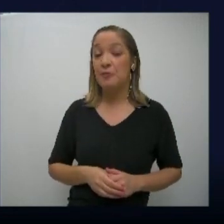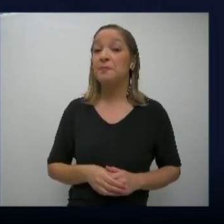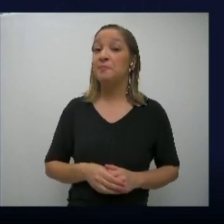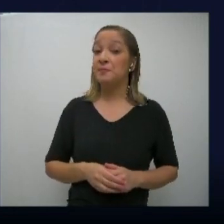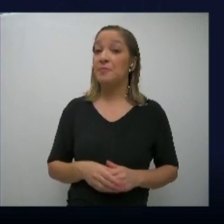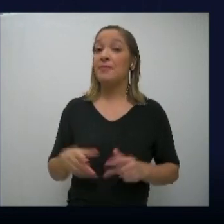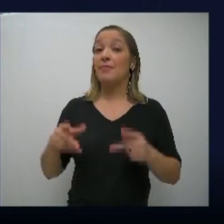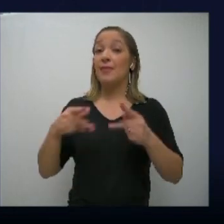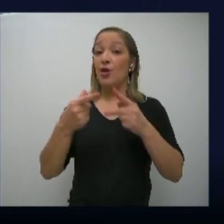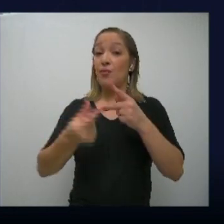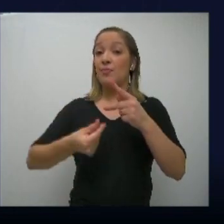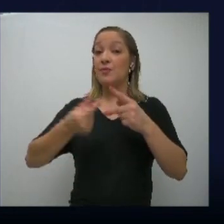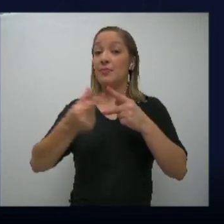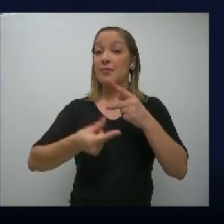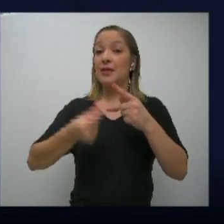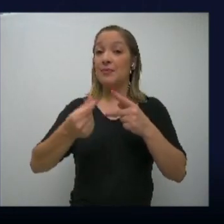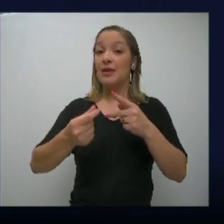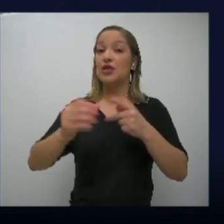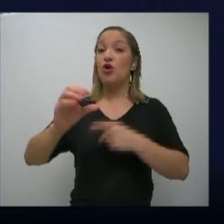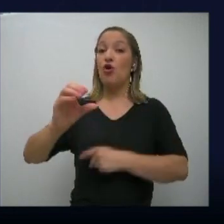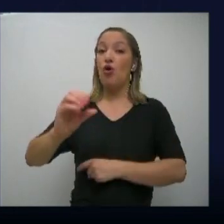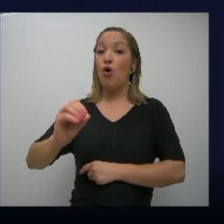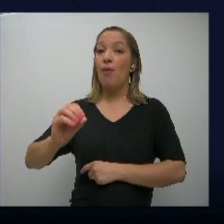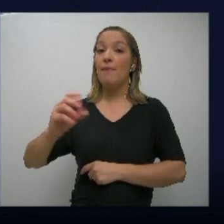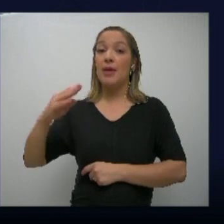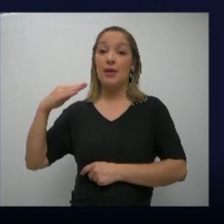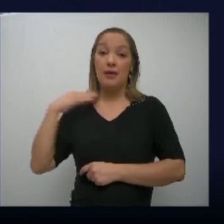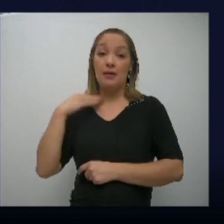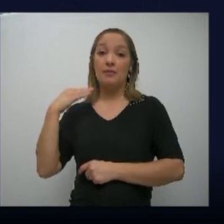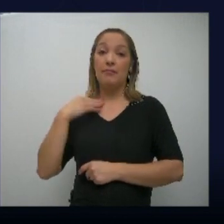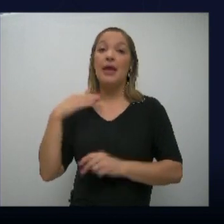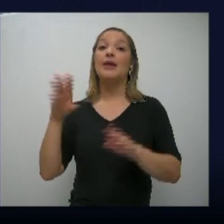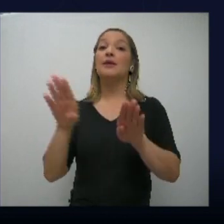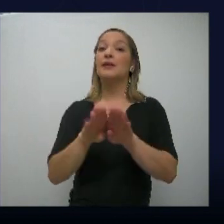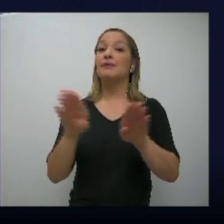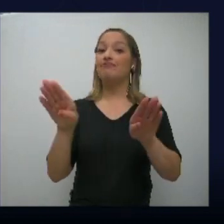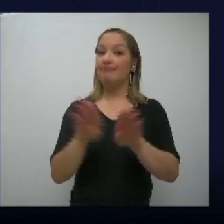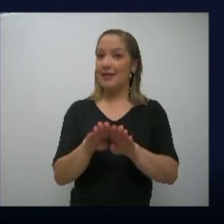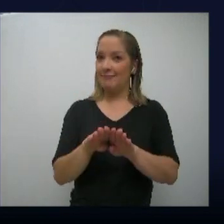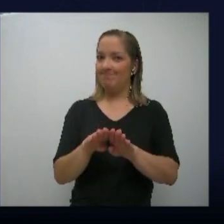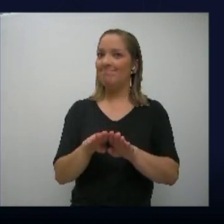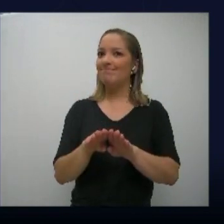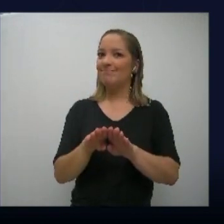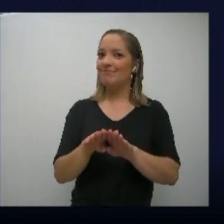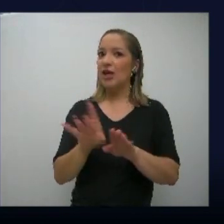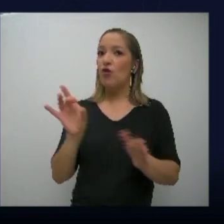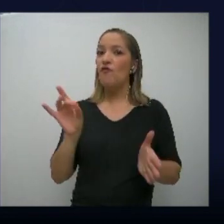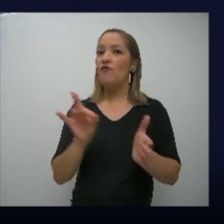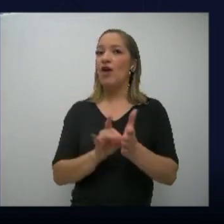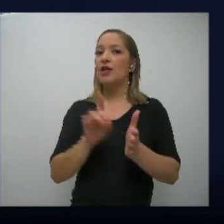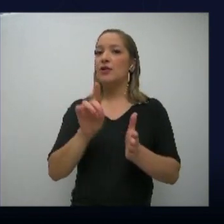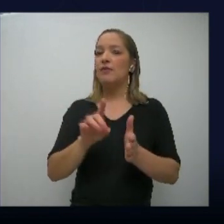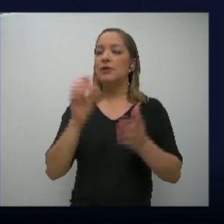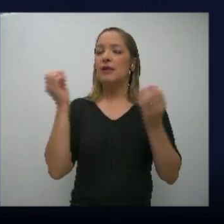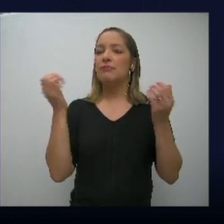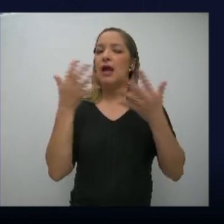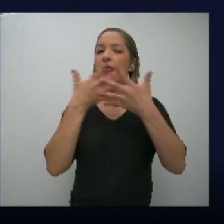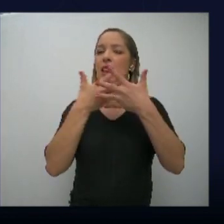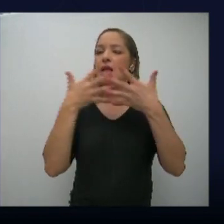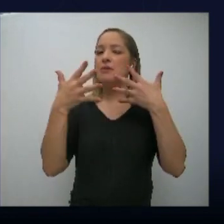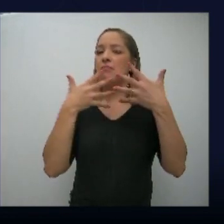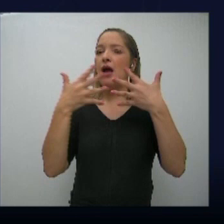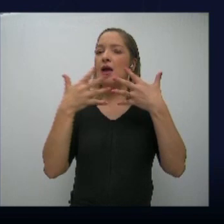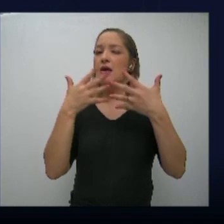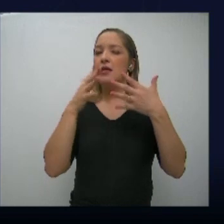pics mais o pendente em São transformadores só porque o primeiro eu coloco nessa lista também tá o fato de você trazer transparência para o